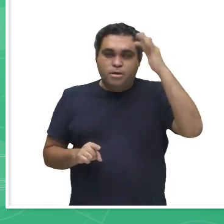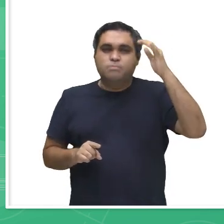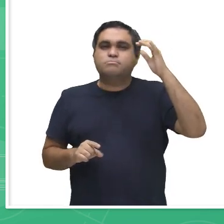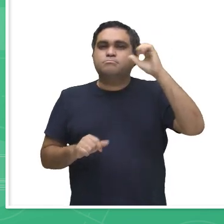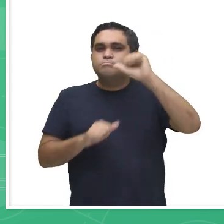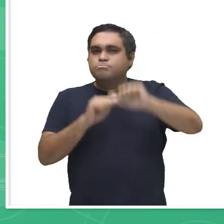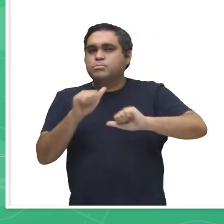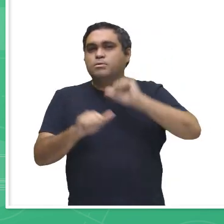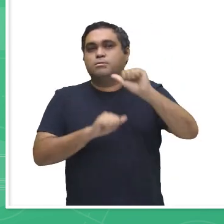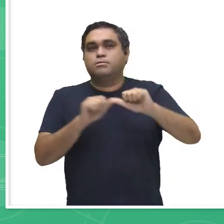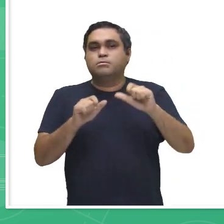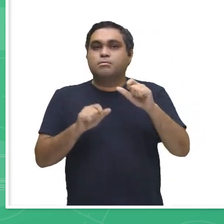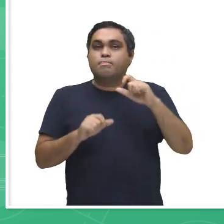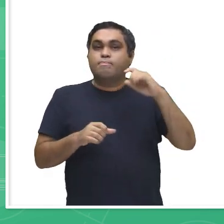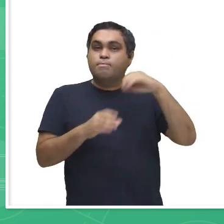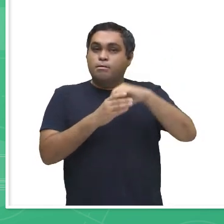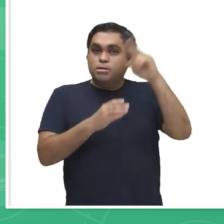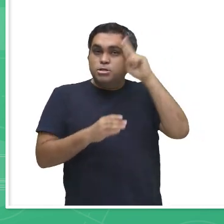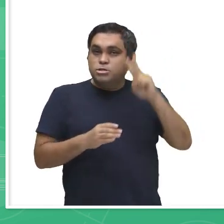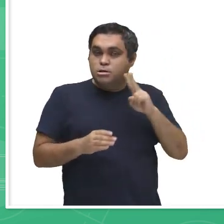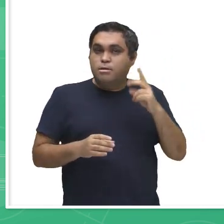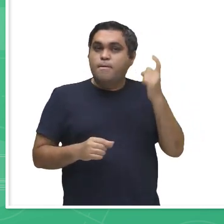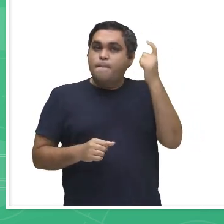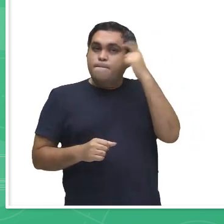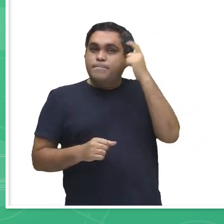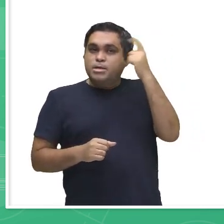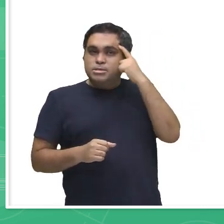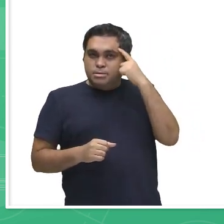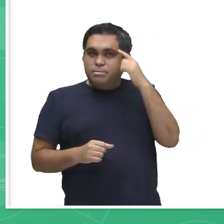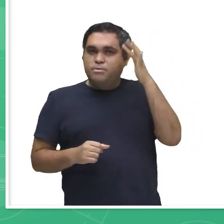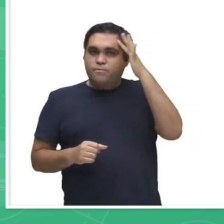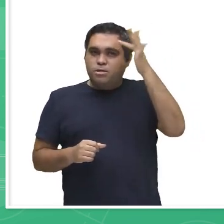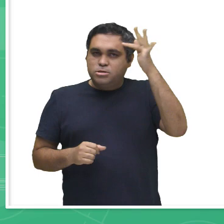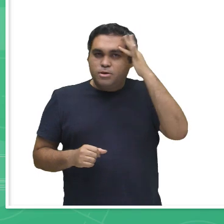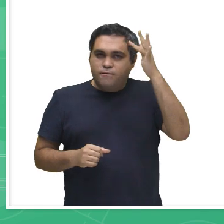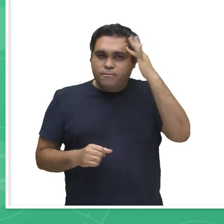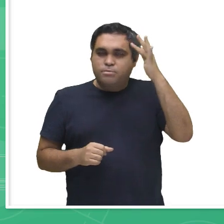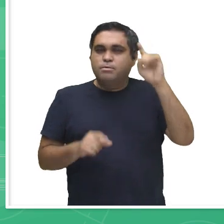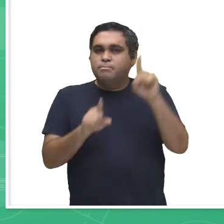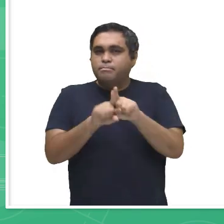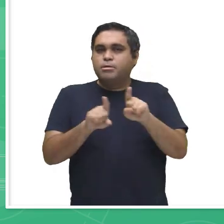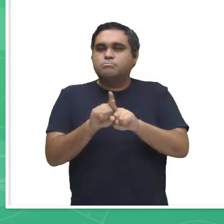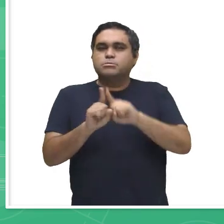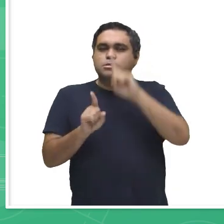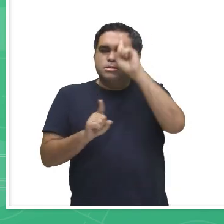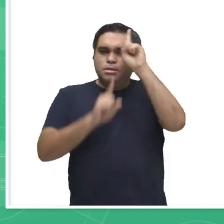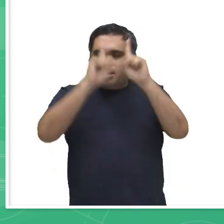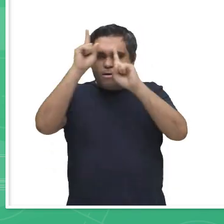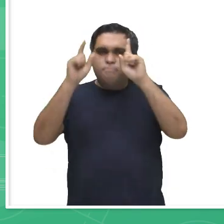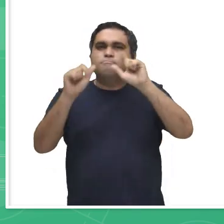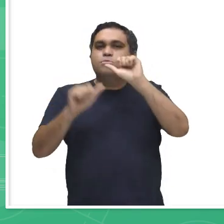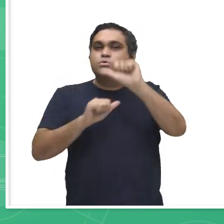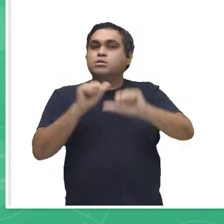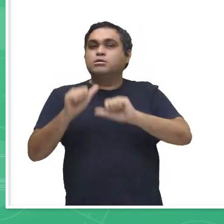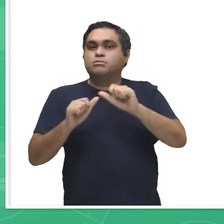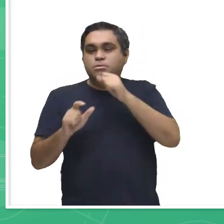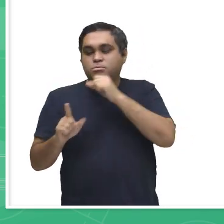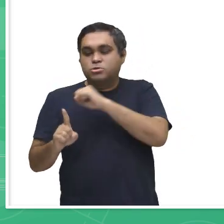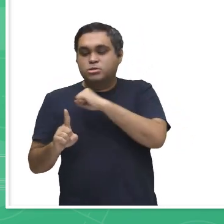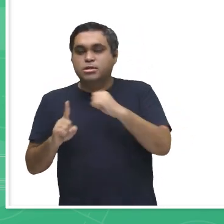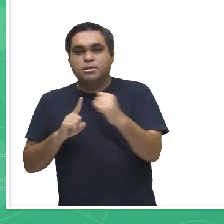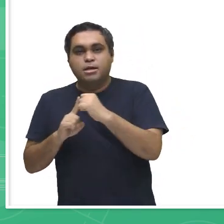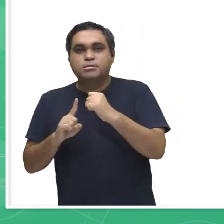dentro da história, de como o pensamento filosófico vai as ideias é que vão transformando a sociedade. Vocês sabem disso